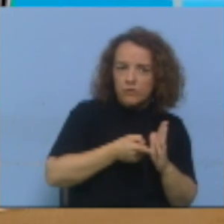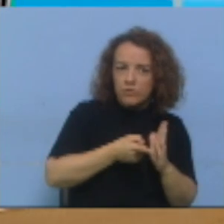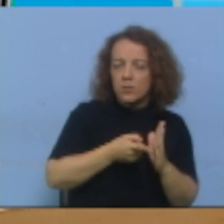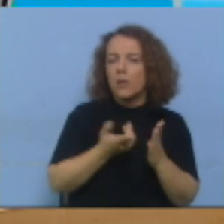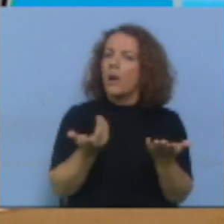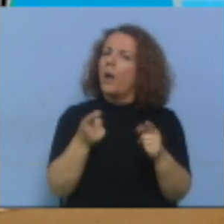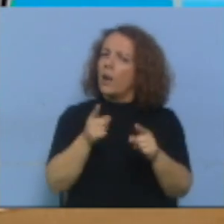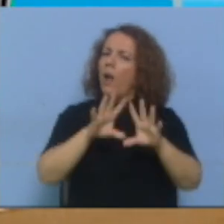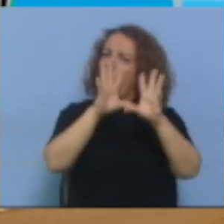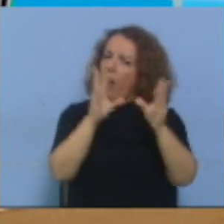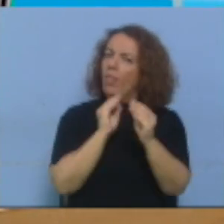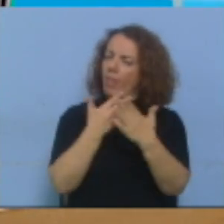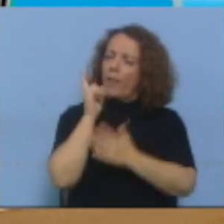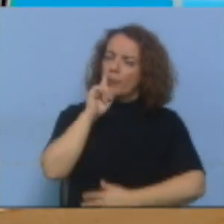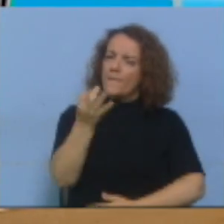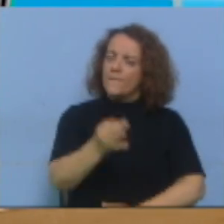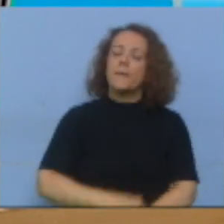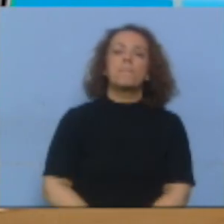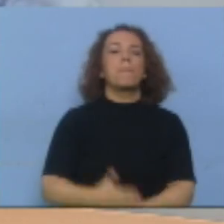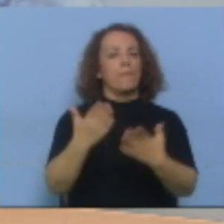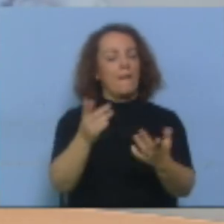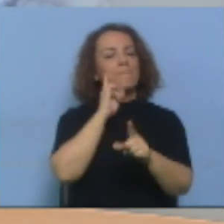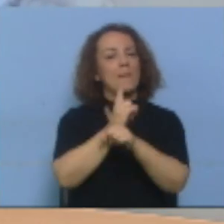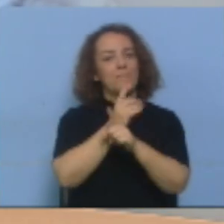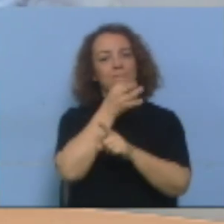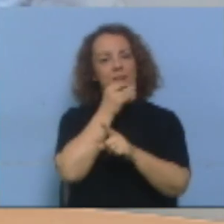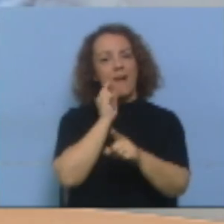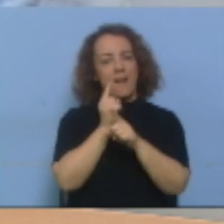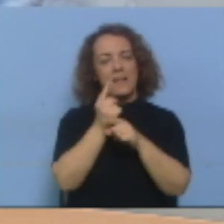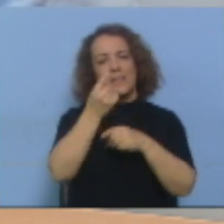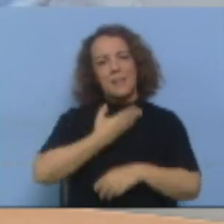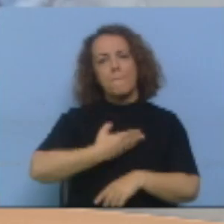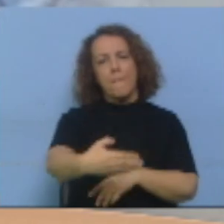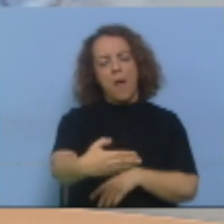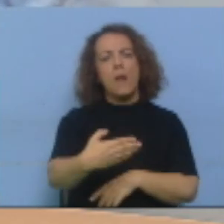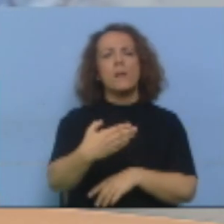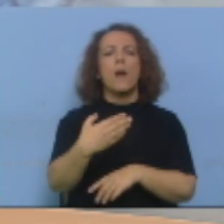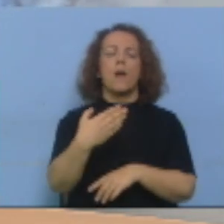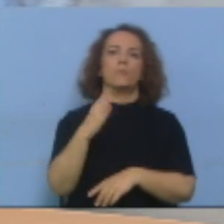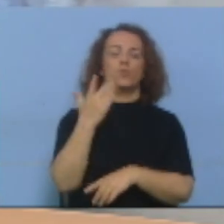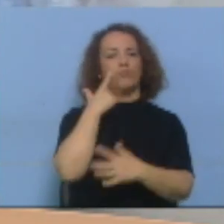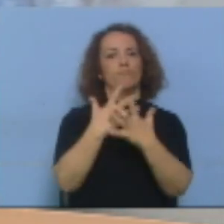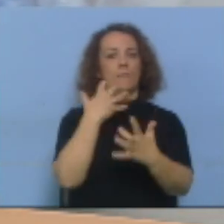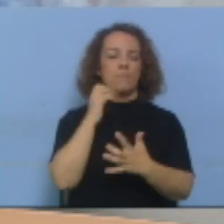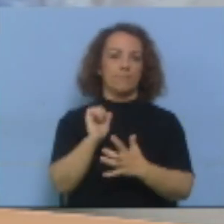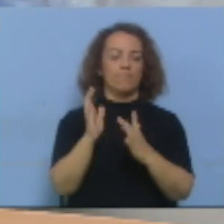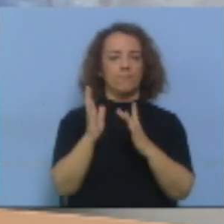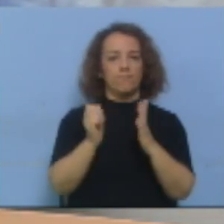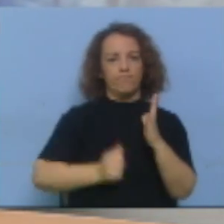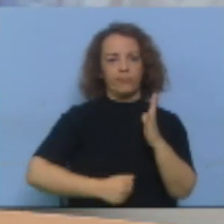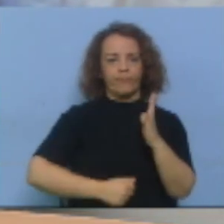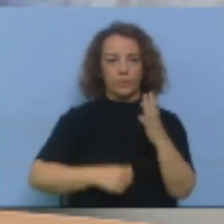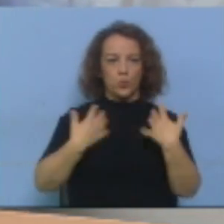isso tem peso e importância. Regressemos então à Semana Santa, esta semana maior para os cristãos,